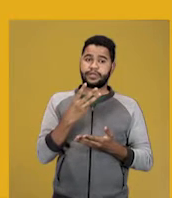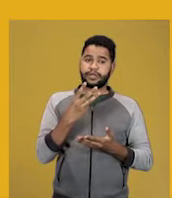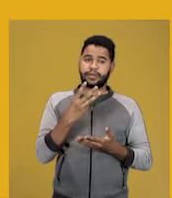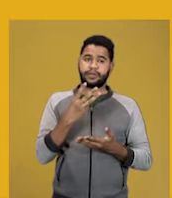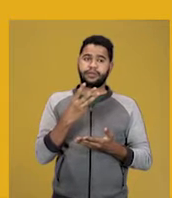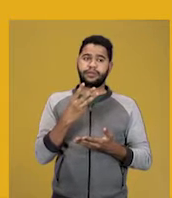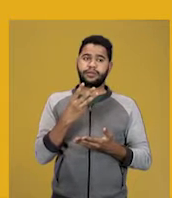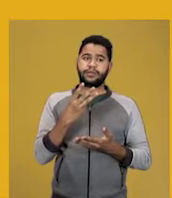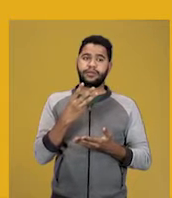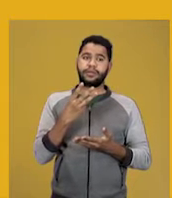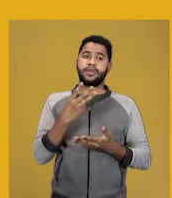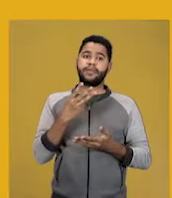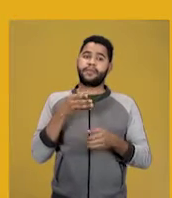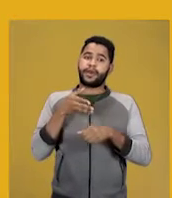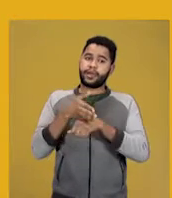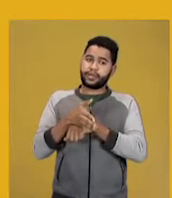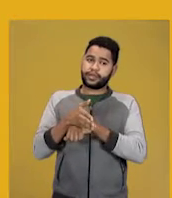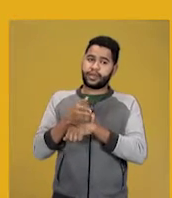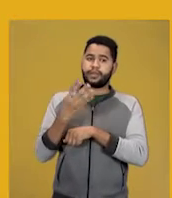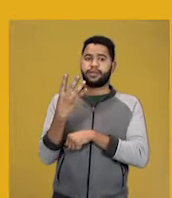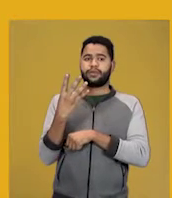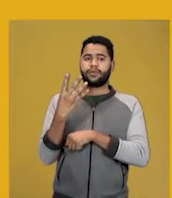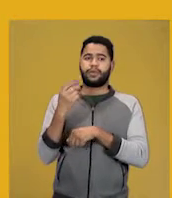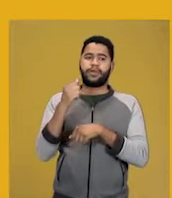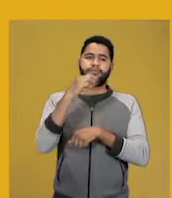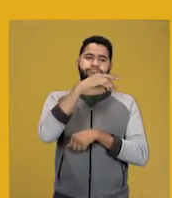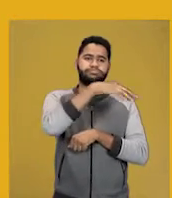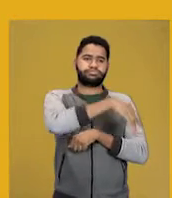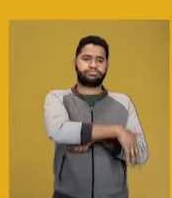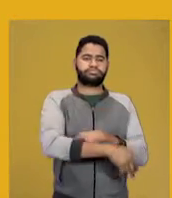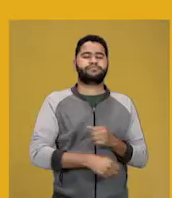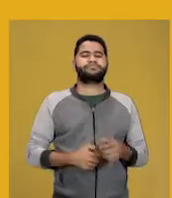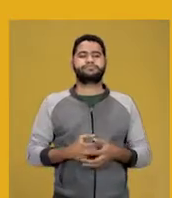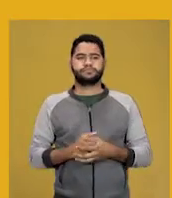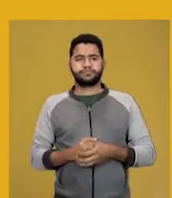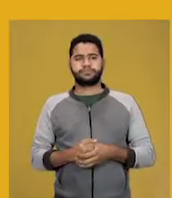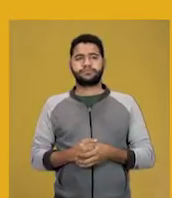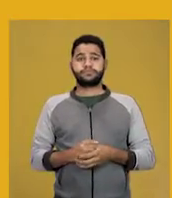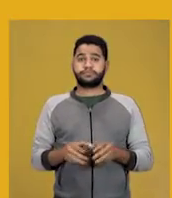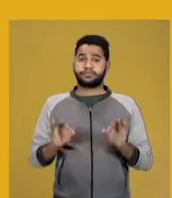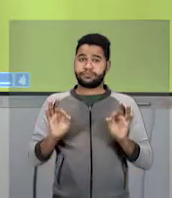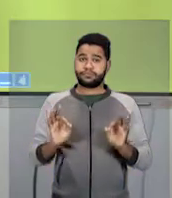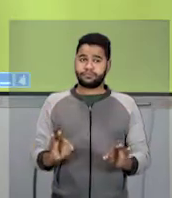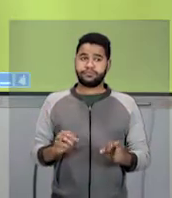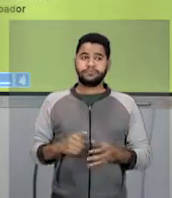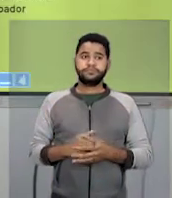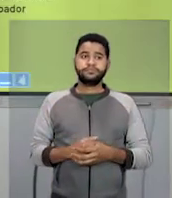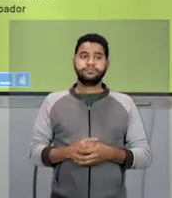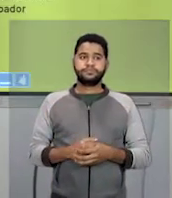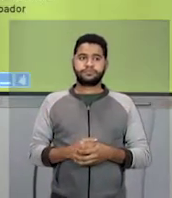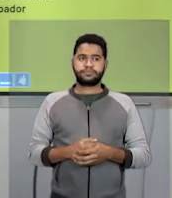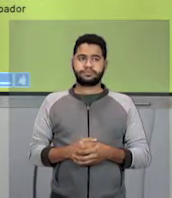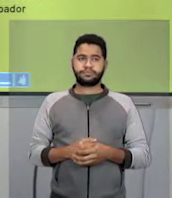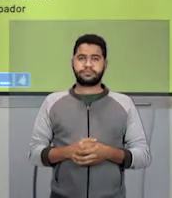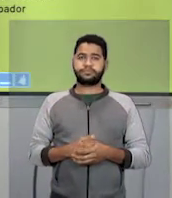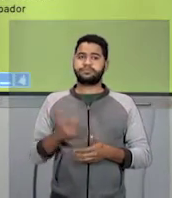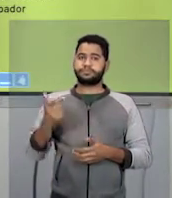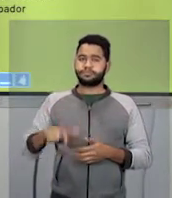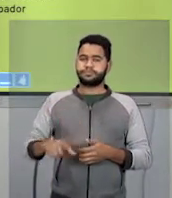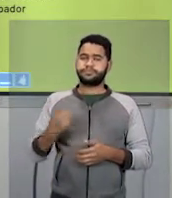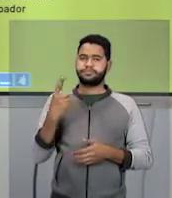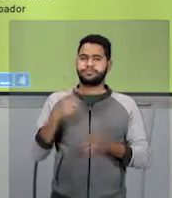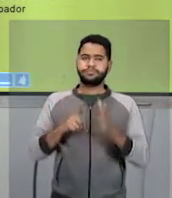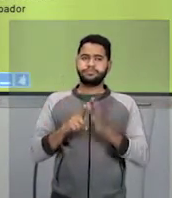3 na entrada e 4 na saída de água, correto? Vamos lá para mais uma